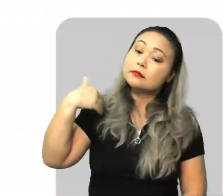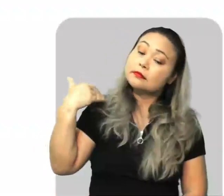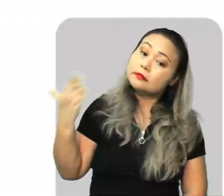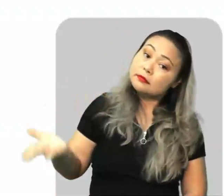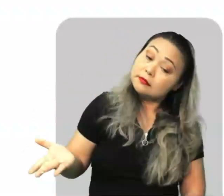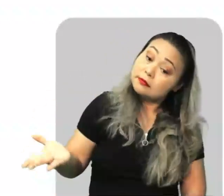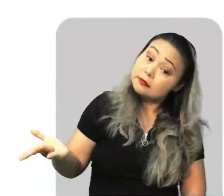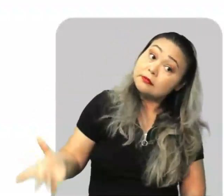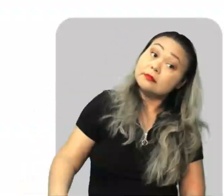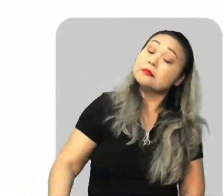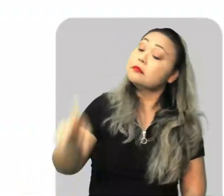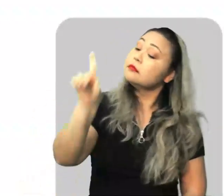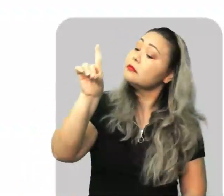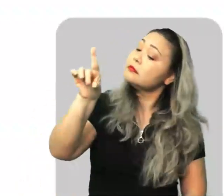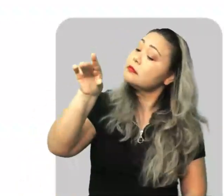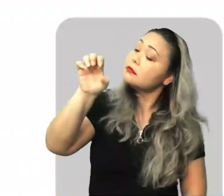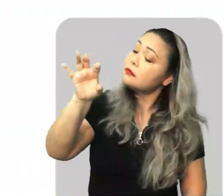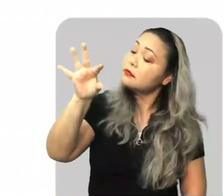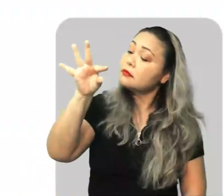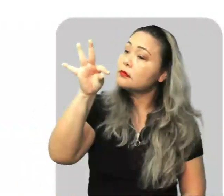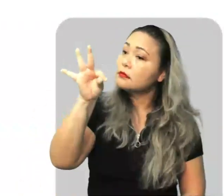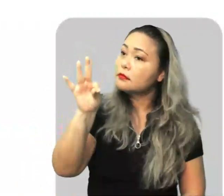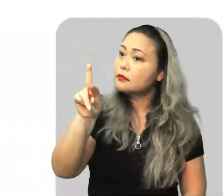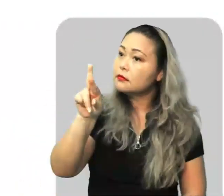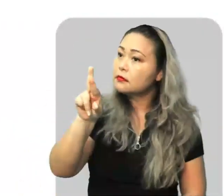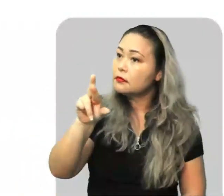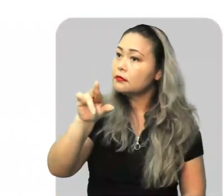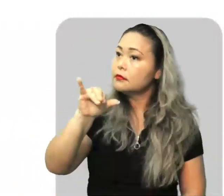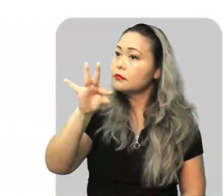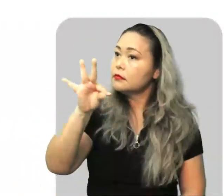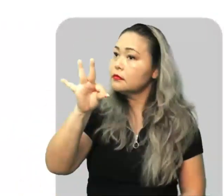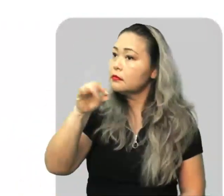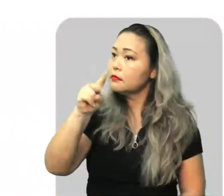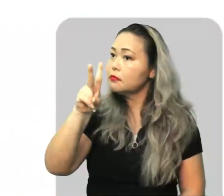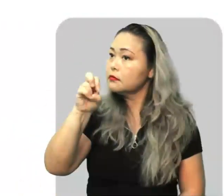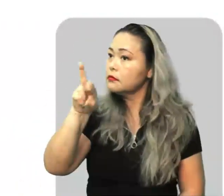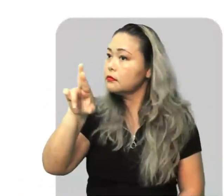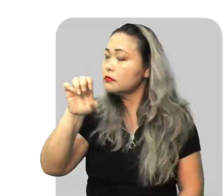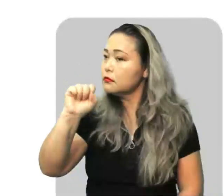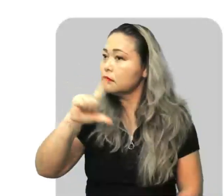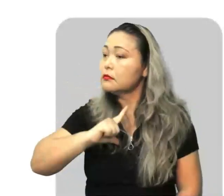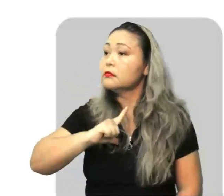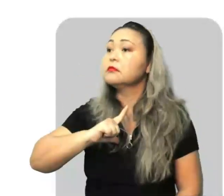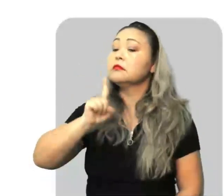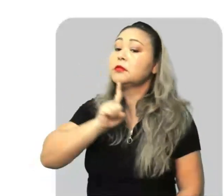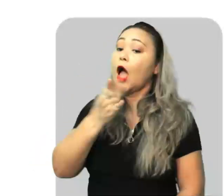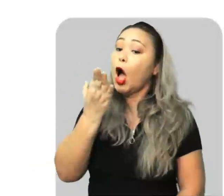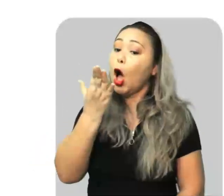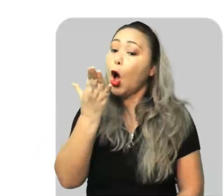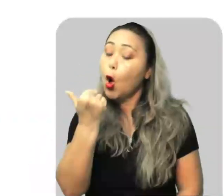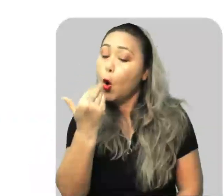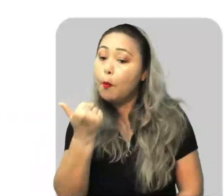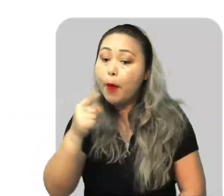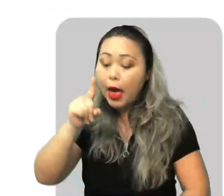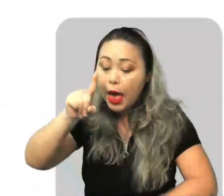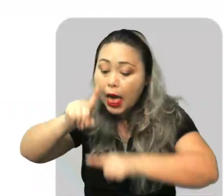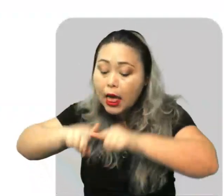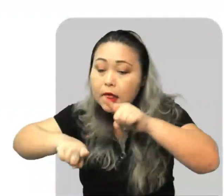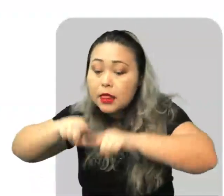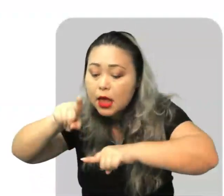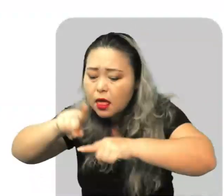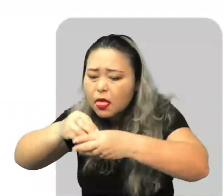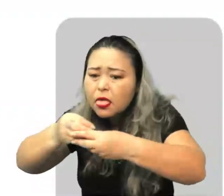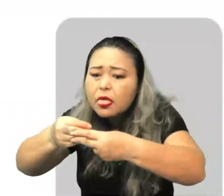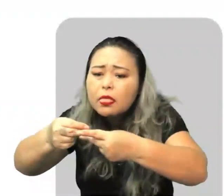Há também os detritívoros, tá? Os detritívoros, os que se alimentam de matéria morta. Os urubus e os abutres